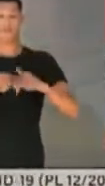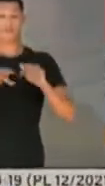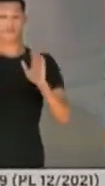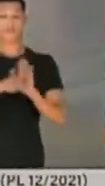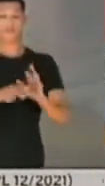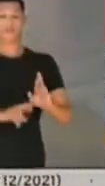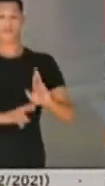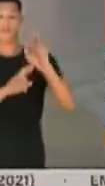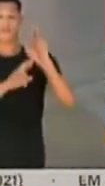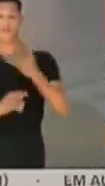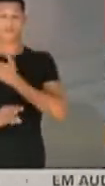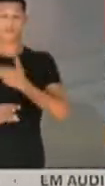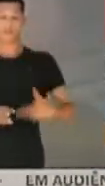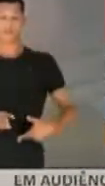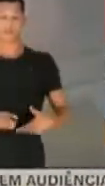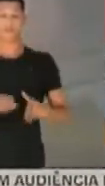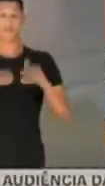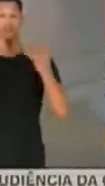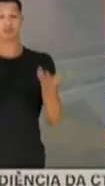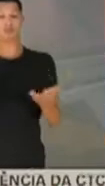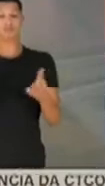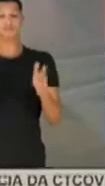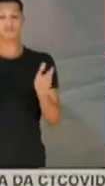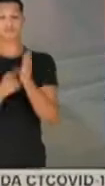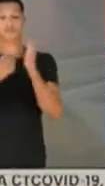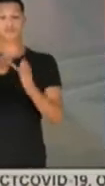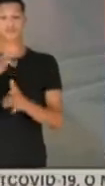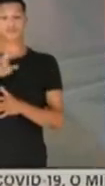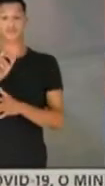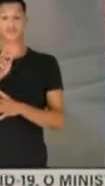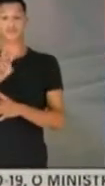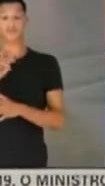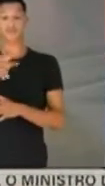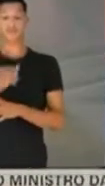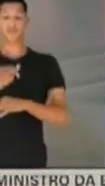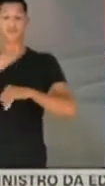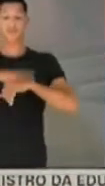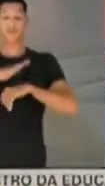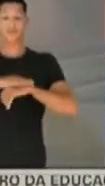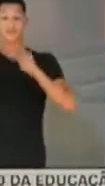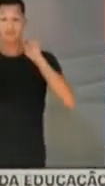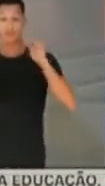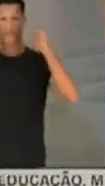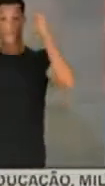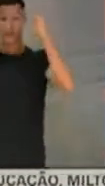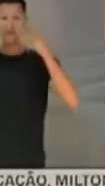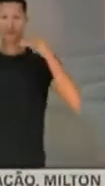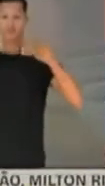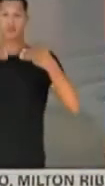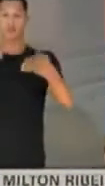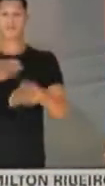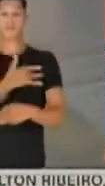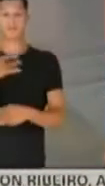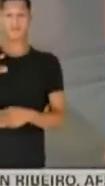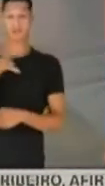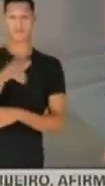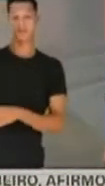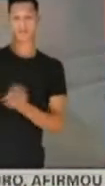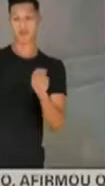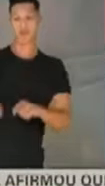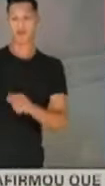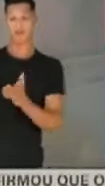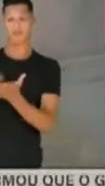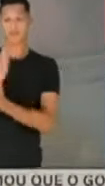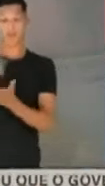governo. Ou seja, a denúncia de propina foi feita por autoridade do Ministério da Saúde e ele como condição para aprovar a compra